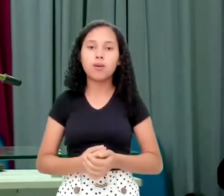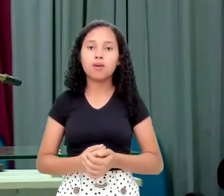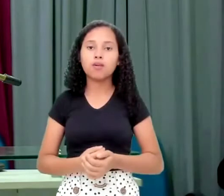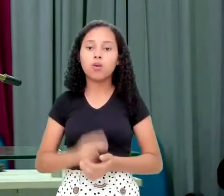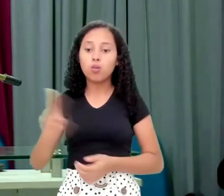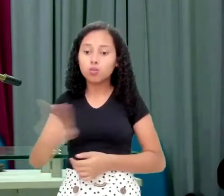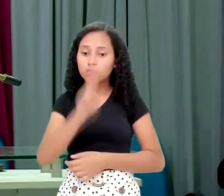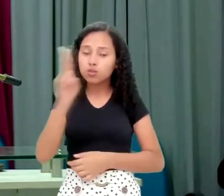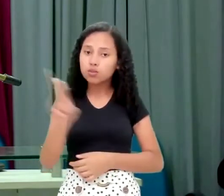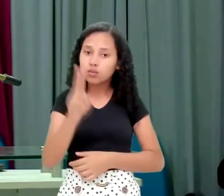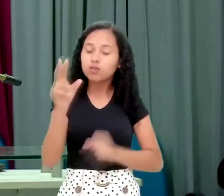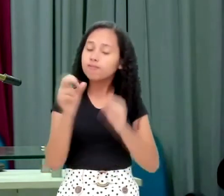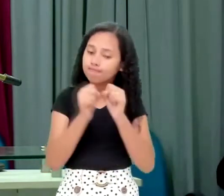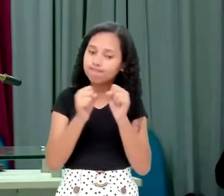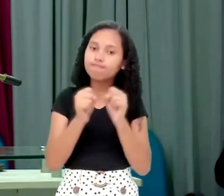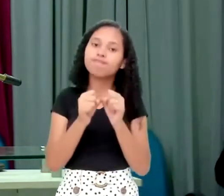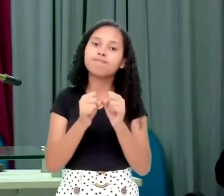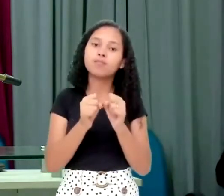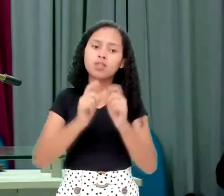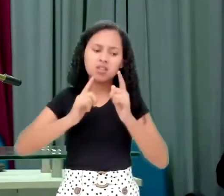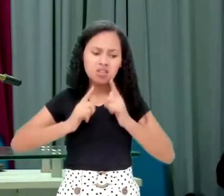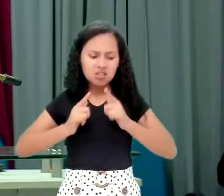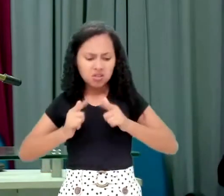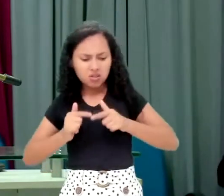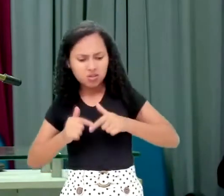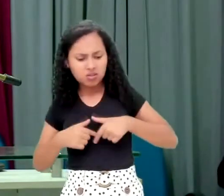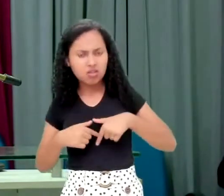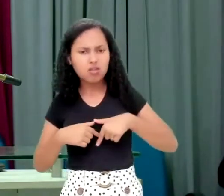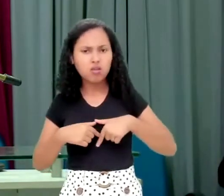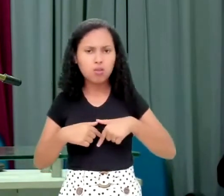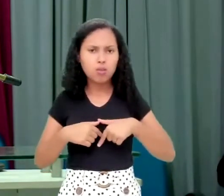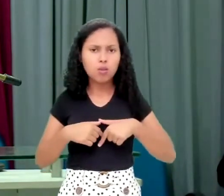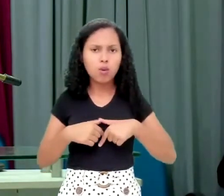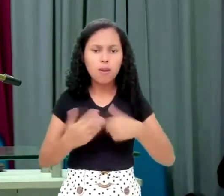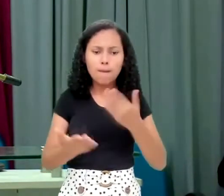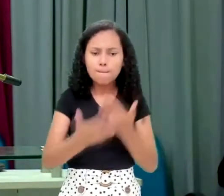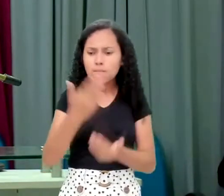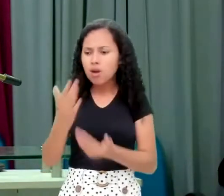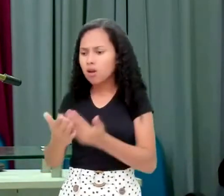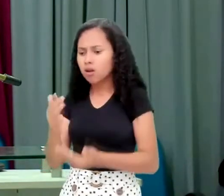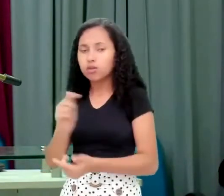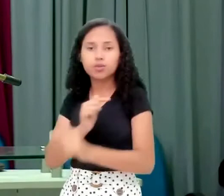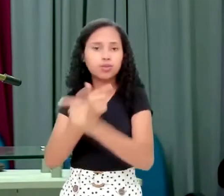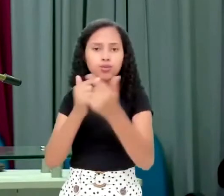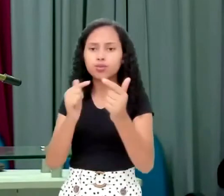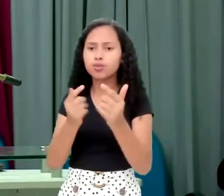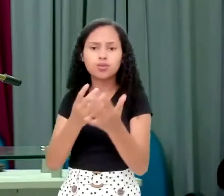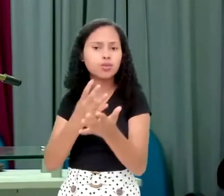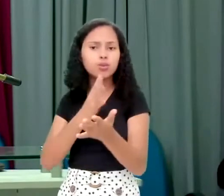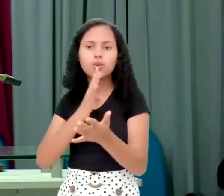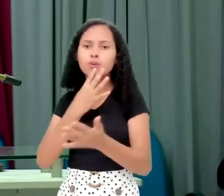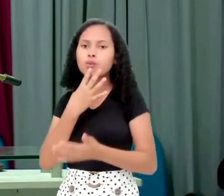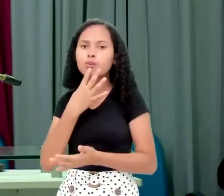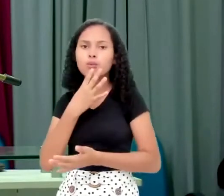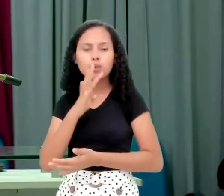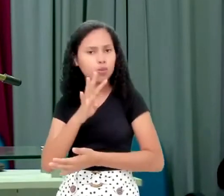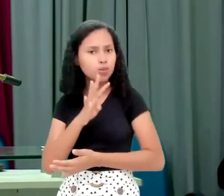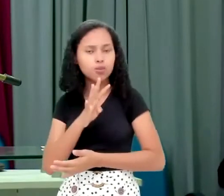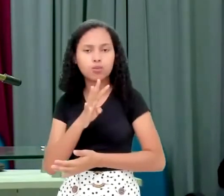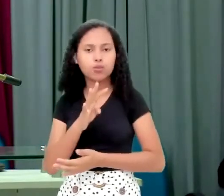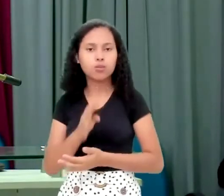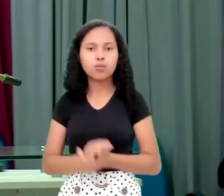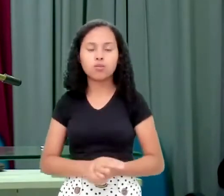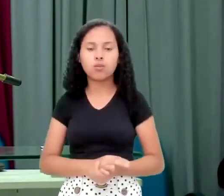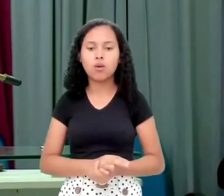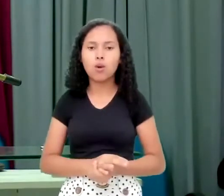dela. Israel estava perecendo, porque não tinha conhecimento da palavra, porque na hora da dificuldade